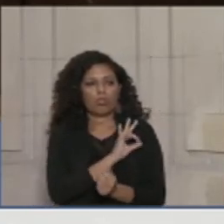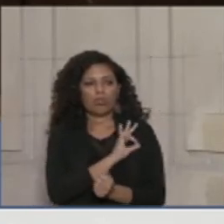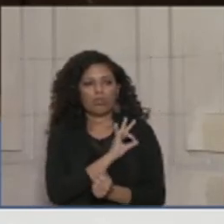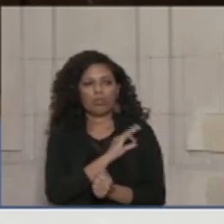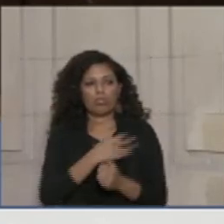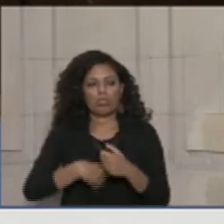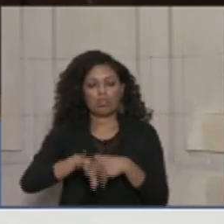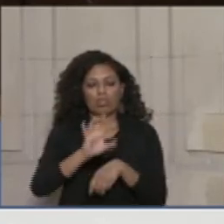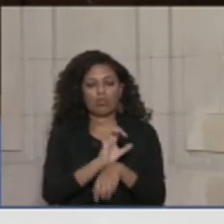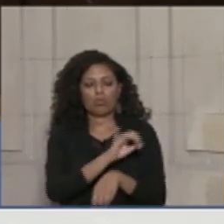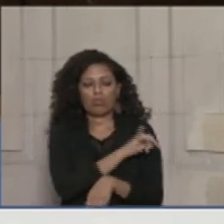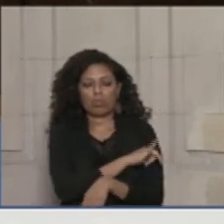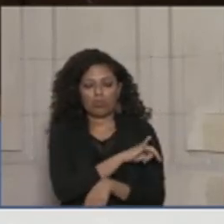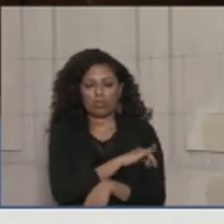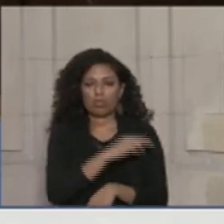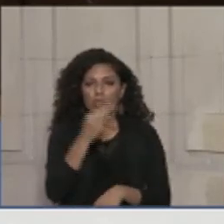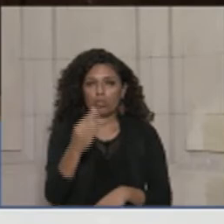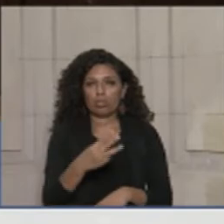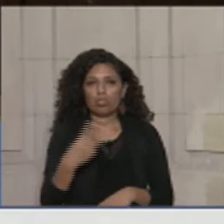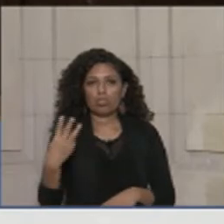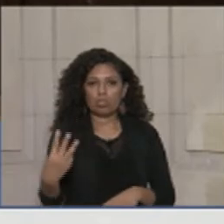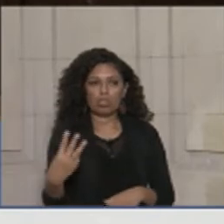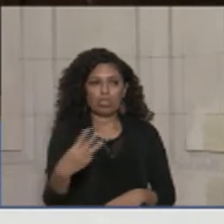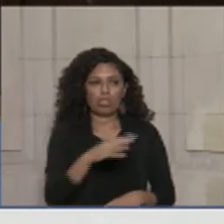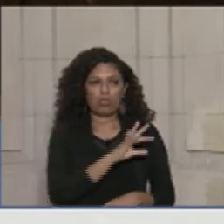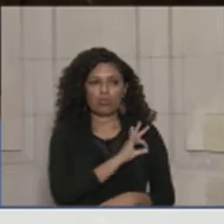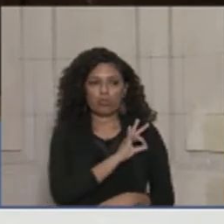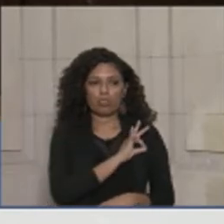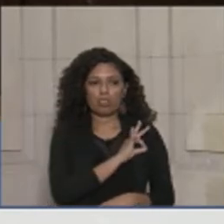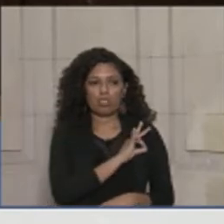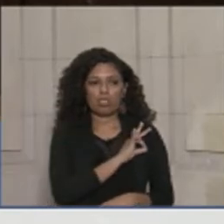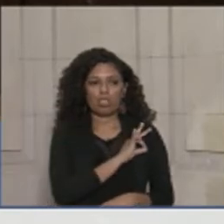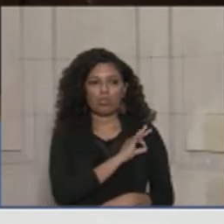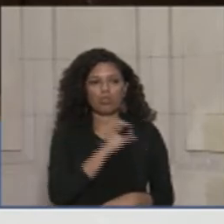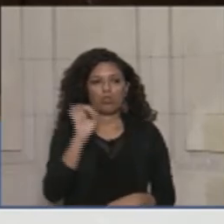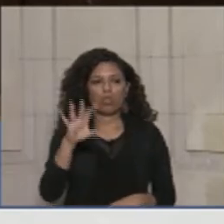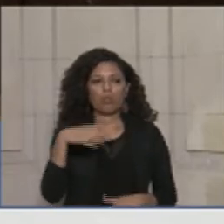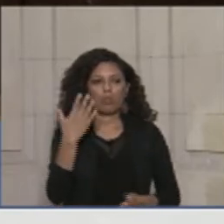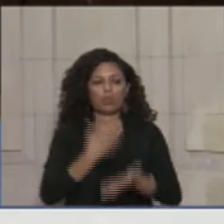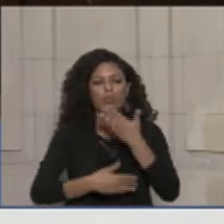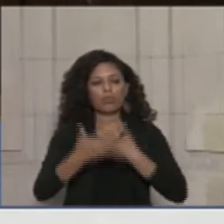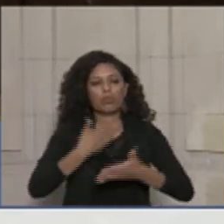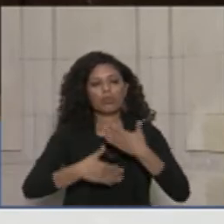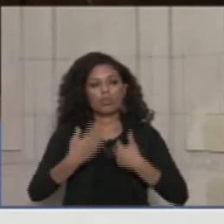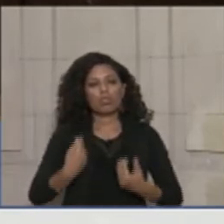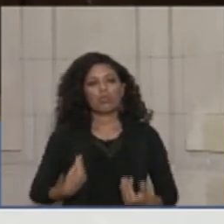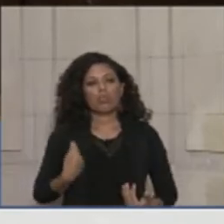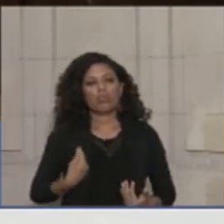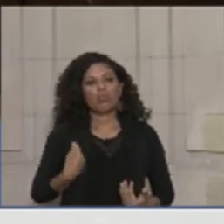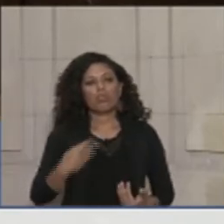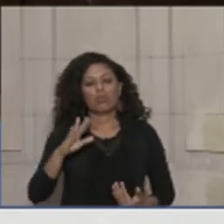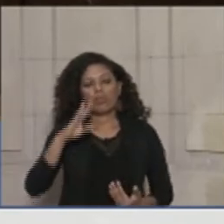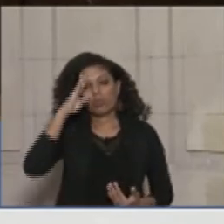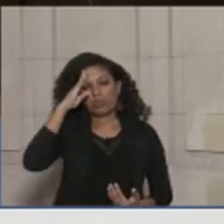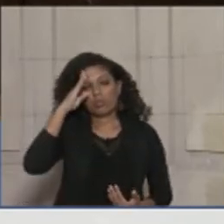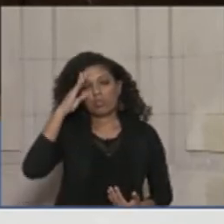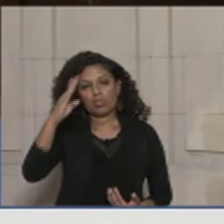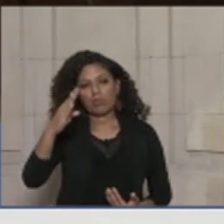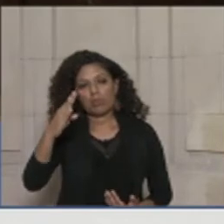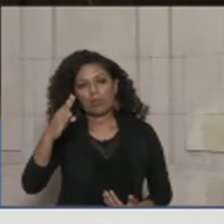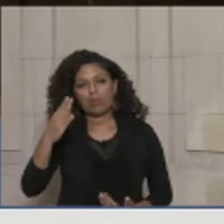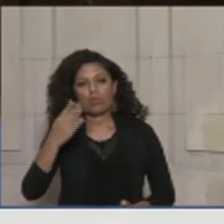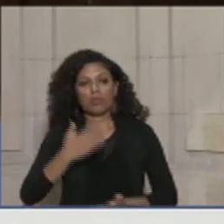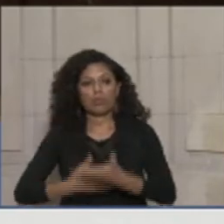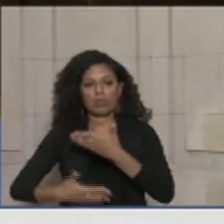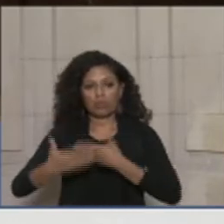Janeiro. 3 policiais são pouco, não só para garantir a minha vida, mas principalmente para me assessorarem